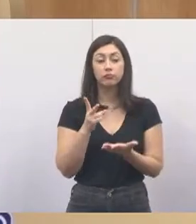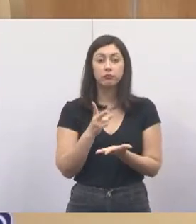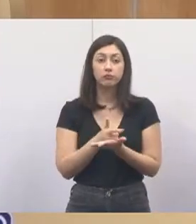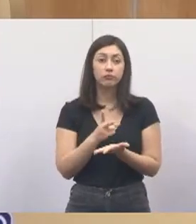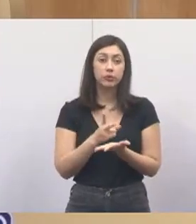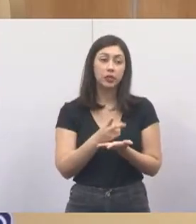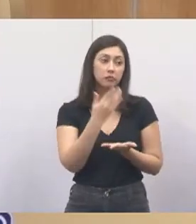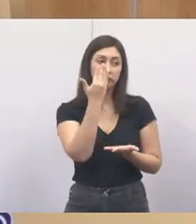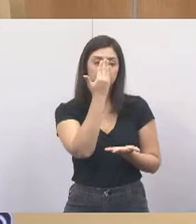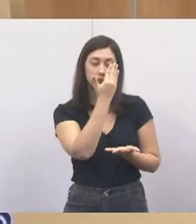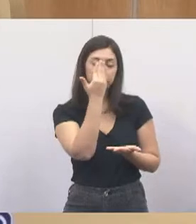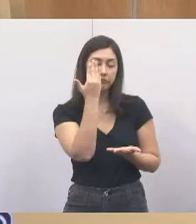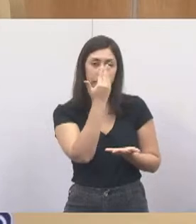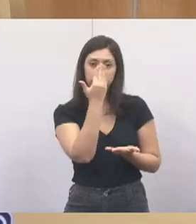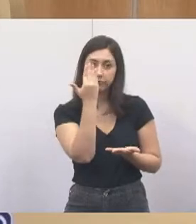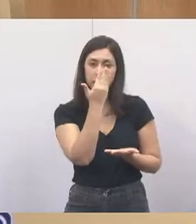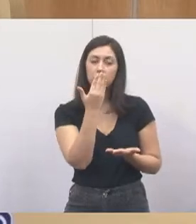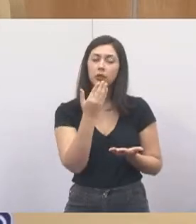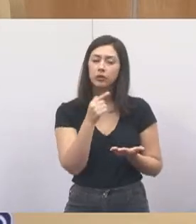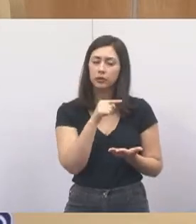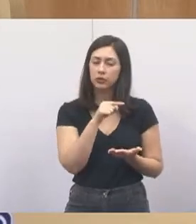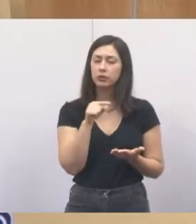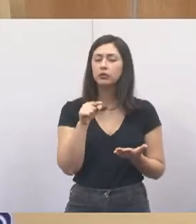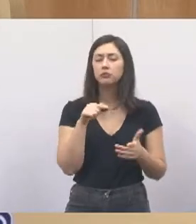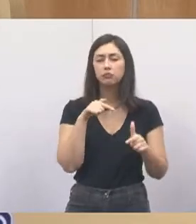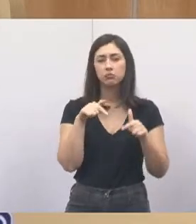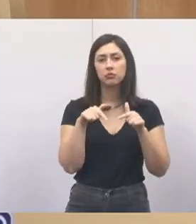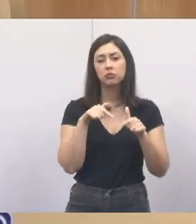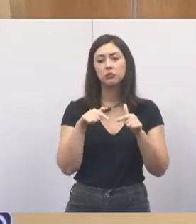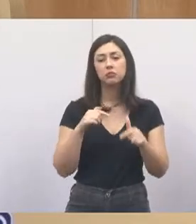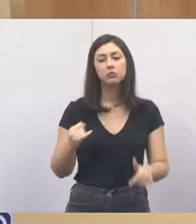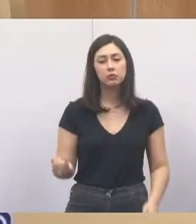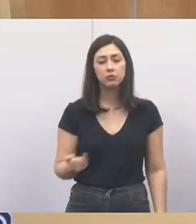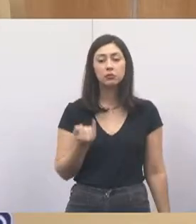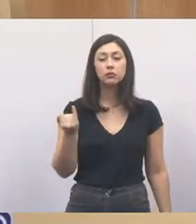apesar de invisíveis, são importantíssimos para a nossa cidade.